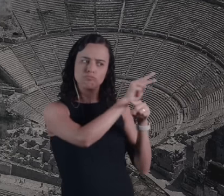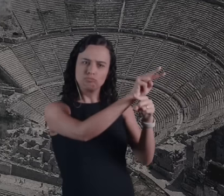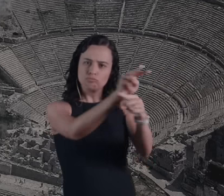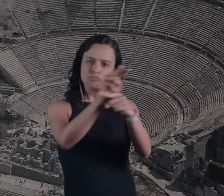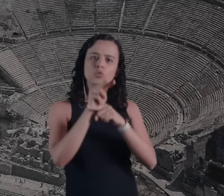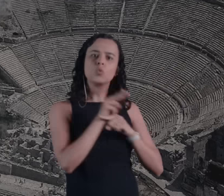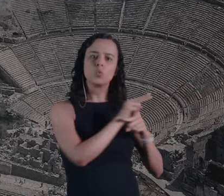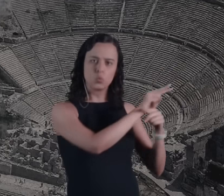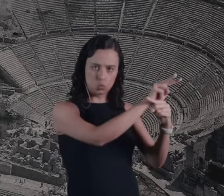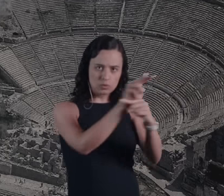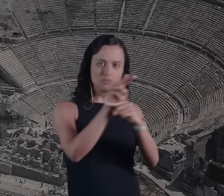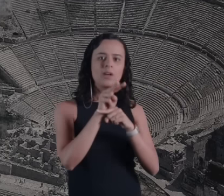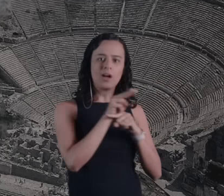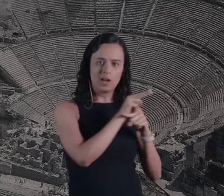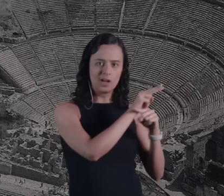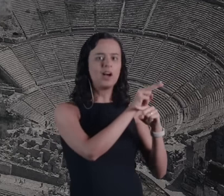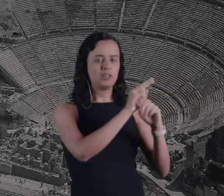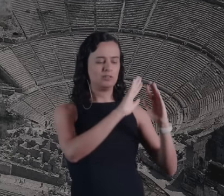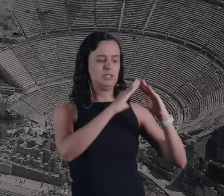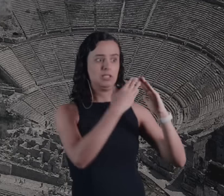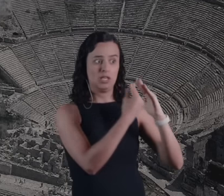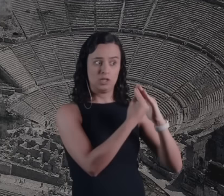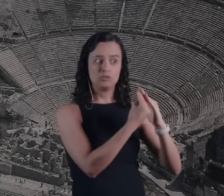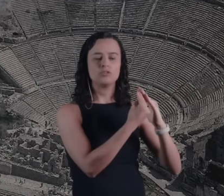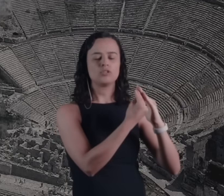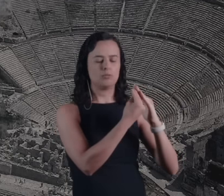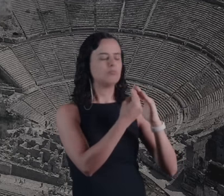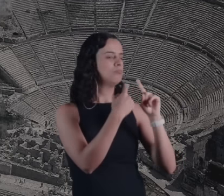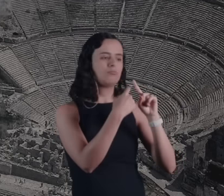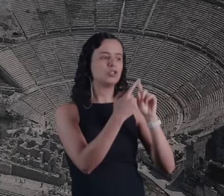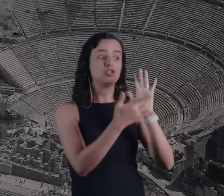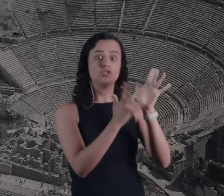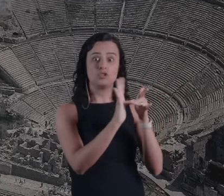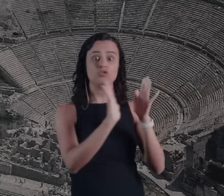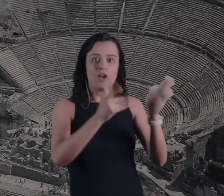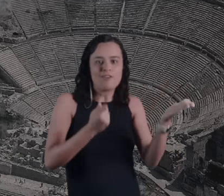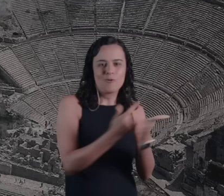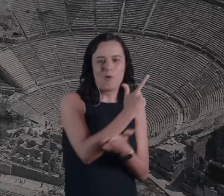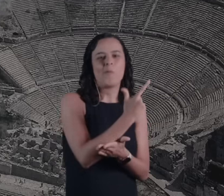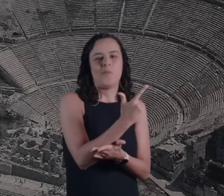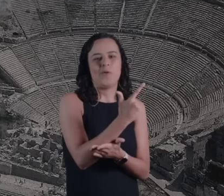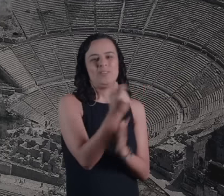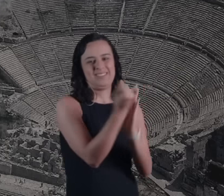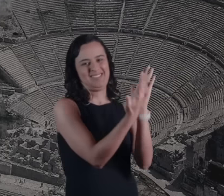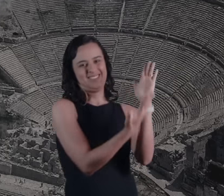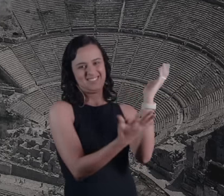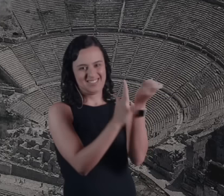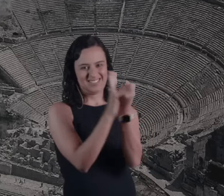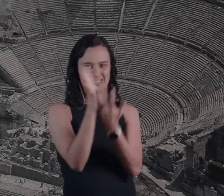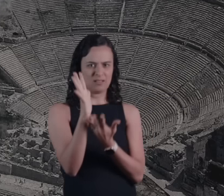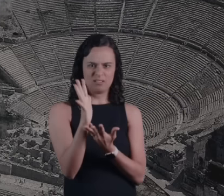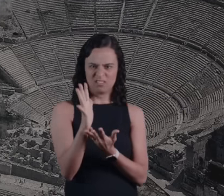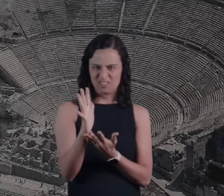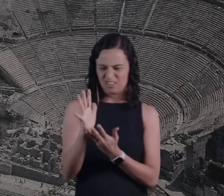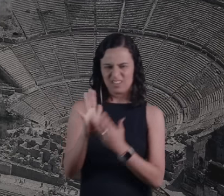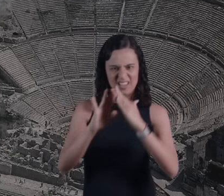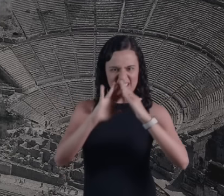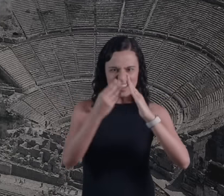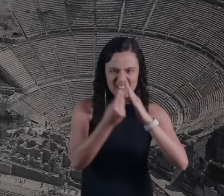a igreja de Deus, a qual ele comprou com seu próprio sangue. Ou seja, a igreja não é de